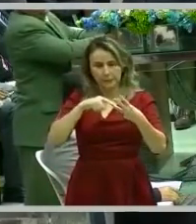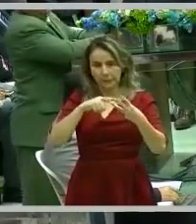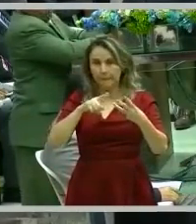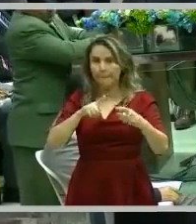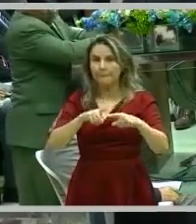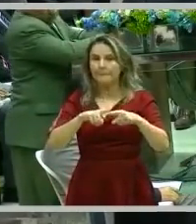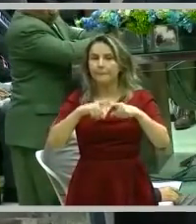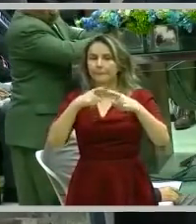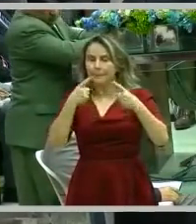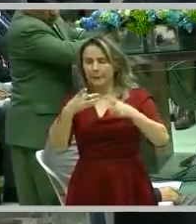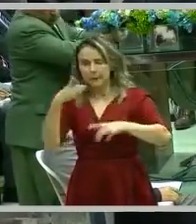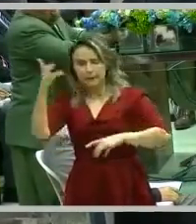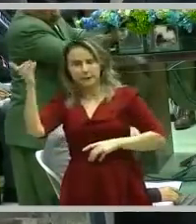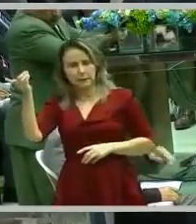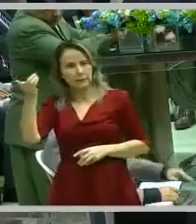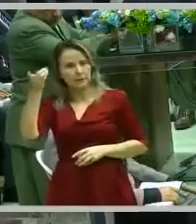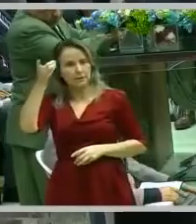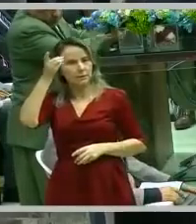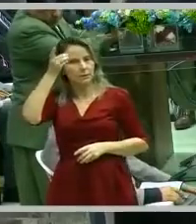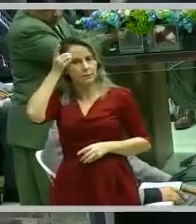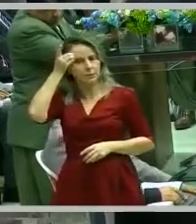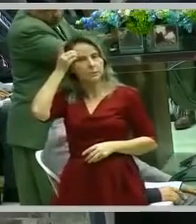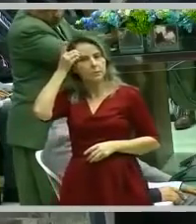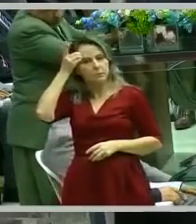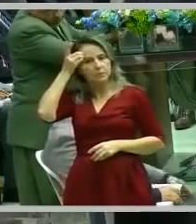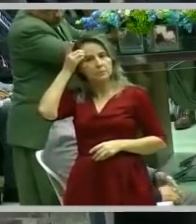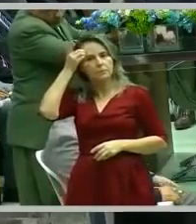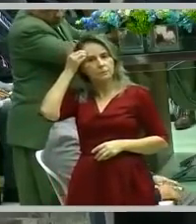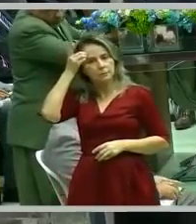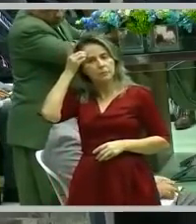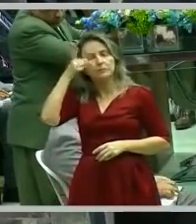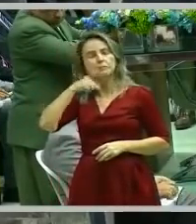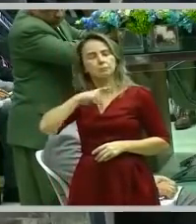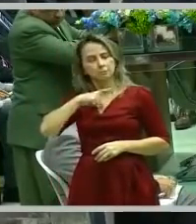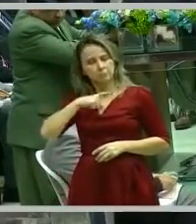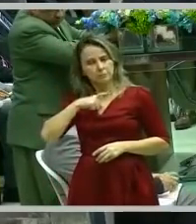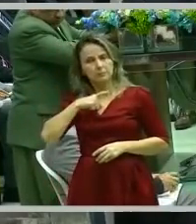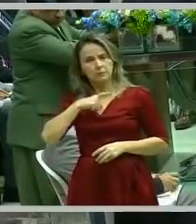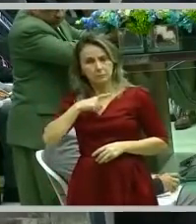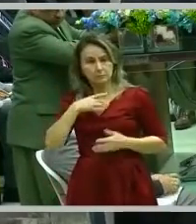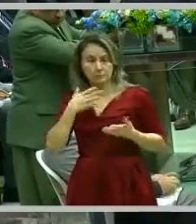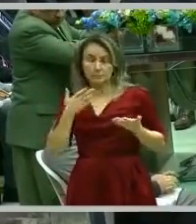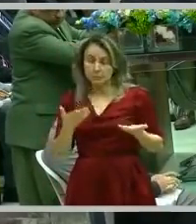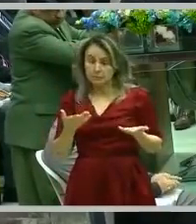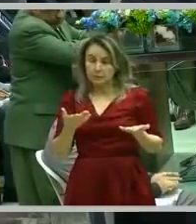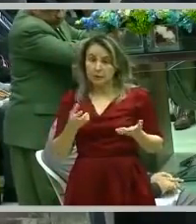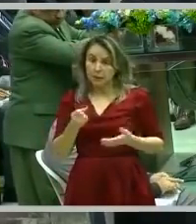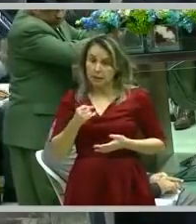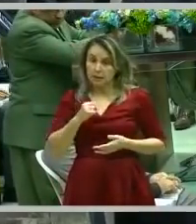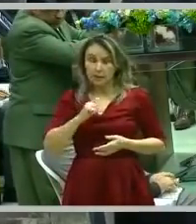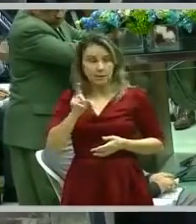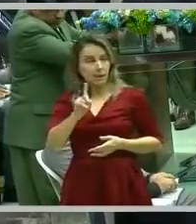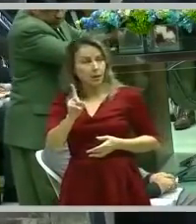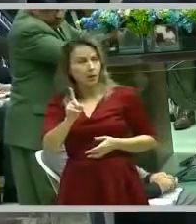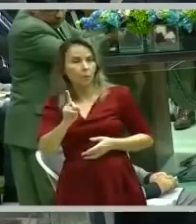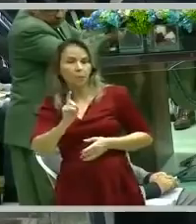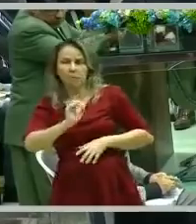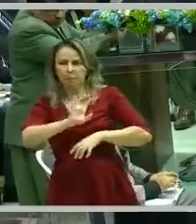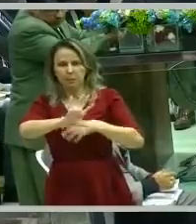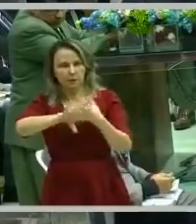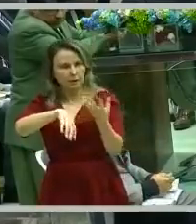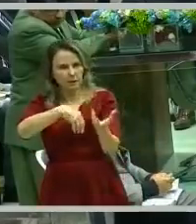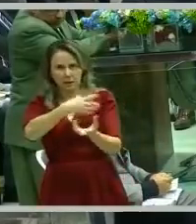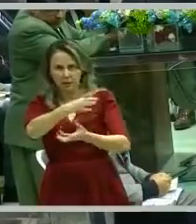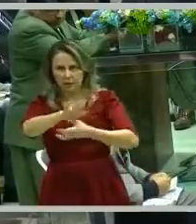ofícios cristãos existem. Os ofícios cristãos existem, senão a igreja viraria o quê? Uma Babel, viraria uma